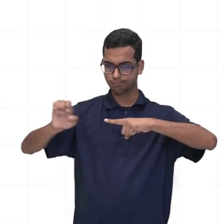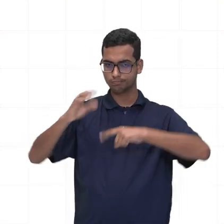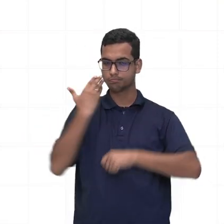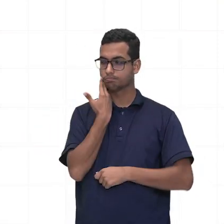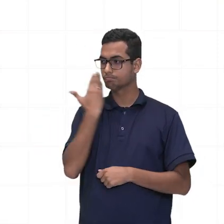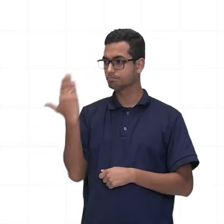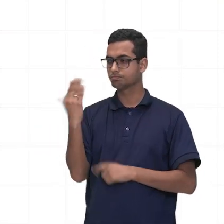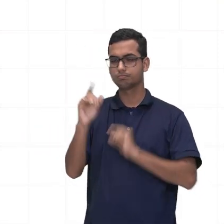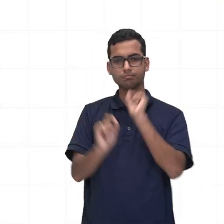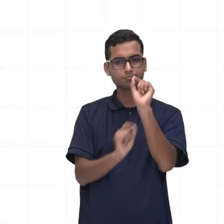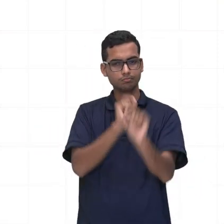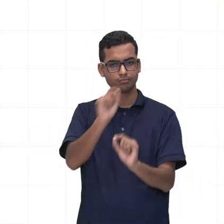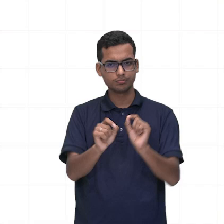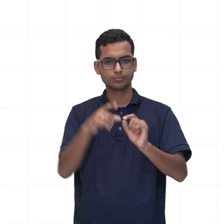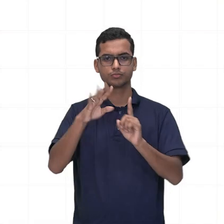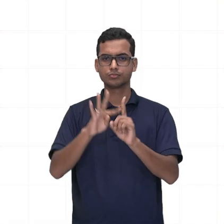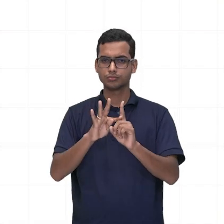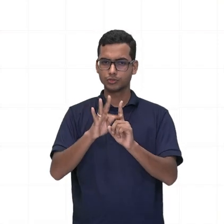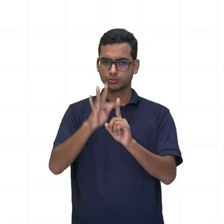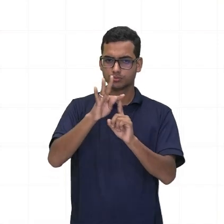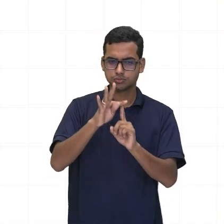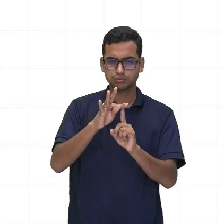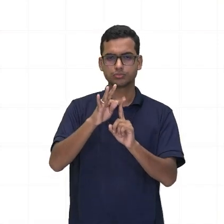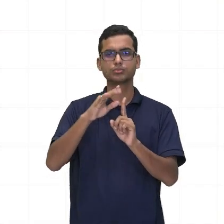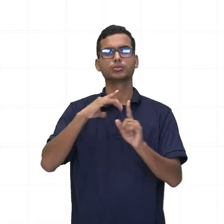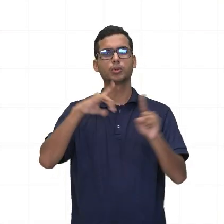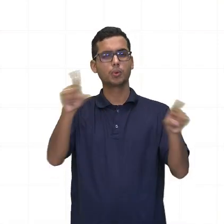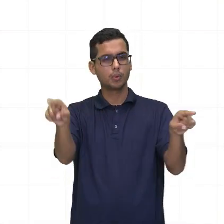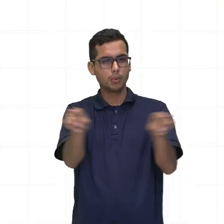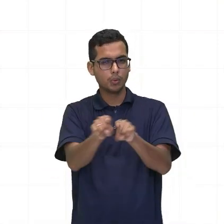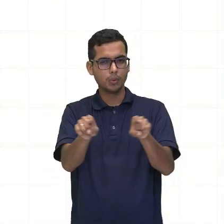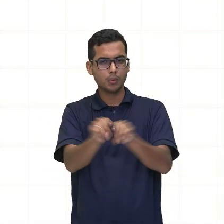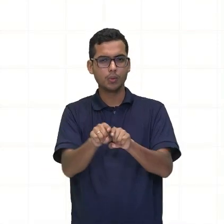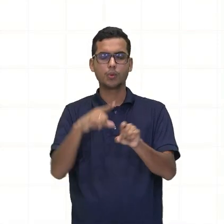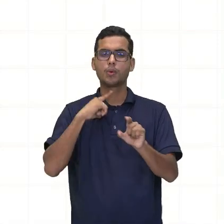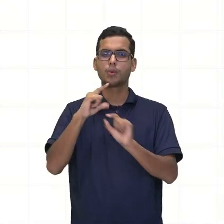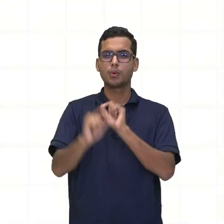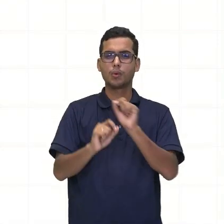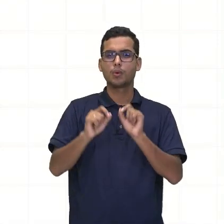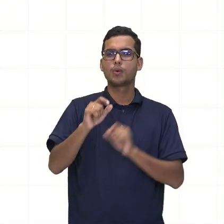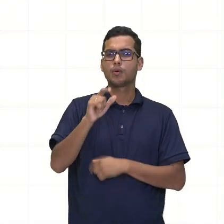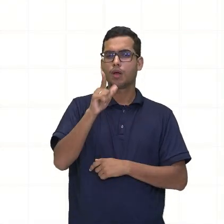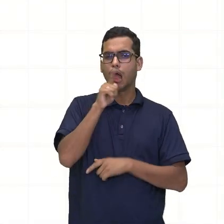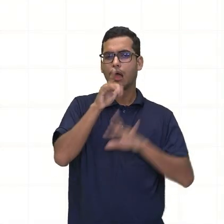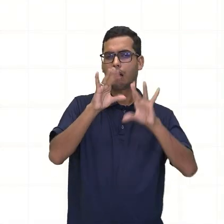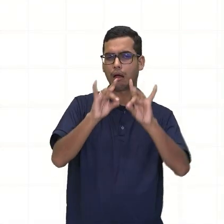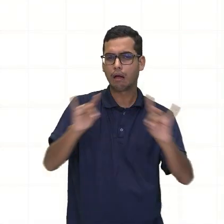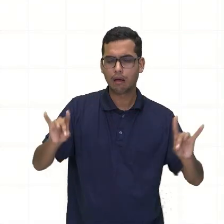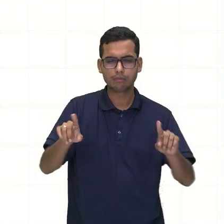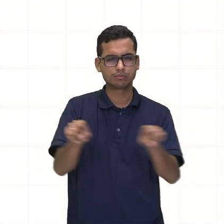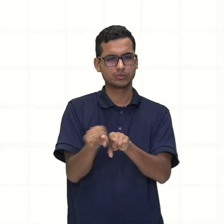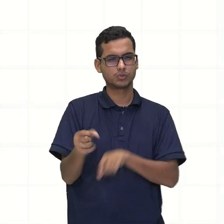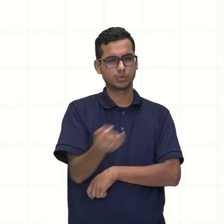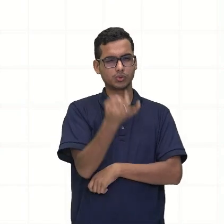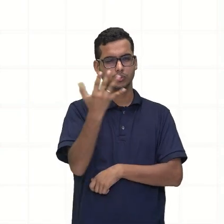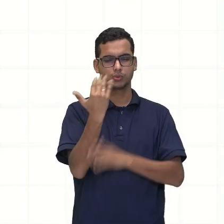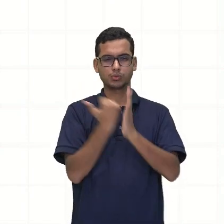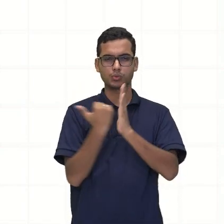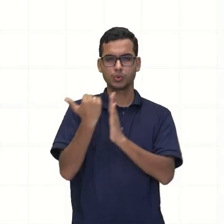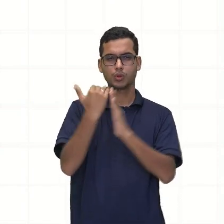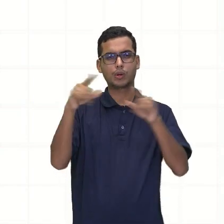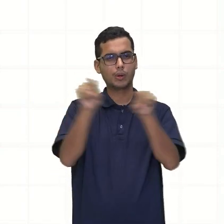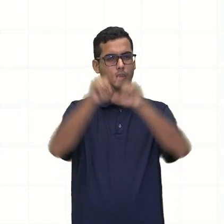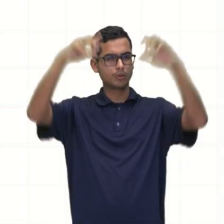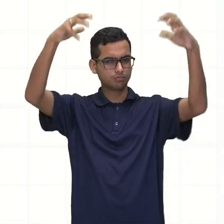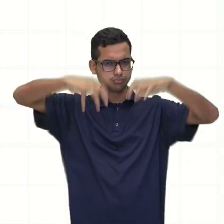é com relação à temperatura, com relação à pluviosidade, que são ali as chuvas, né,